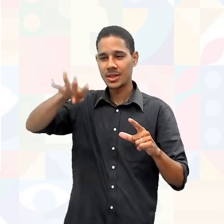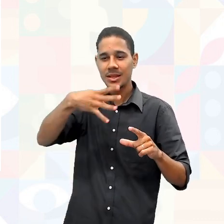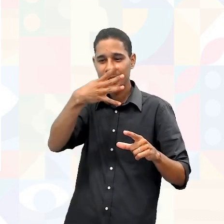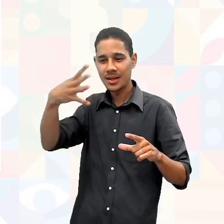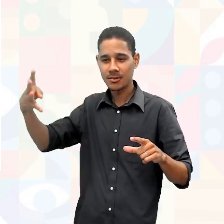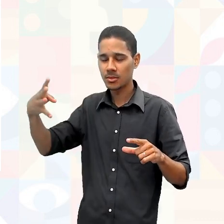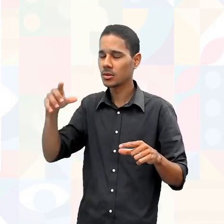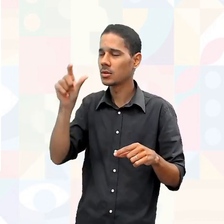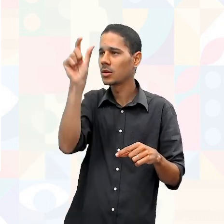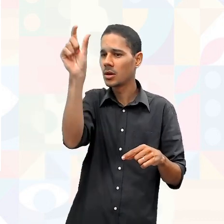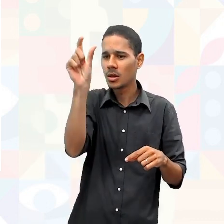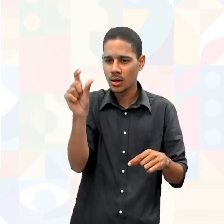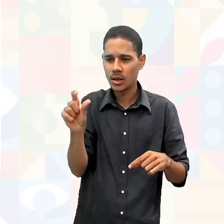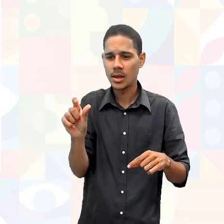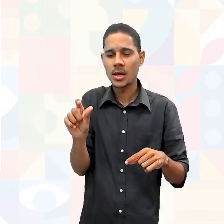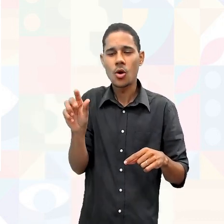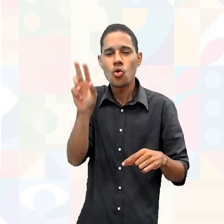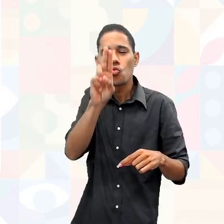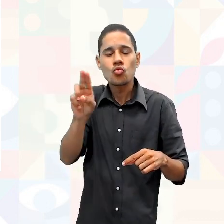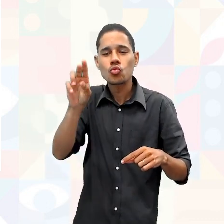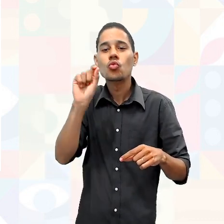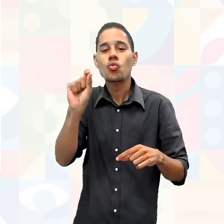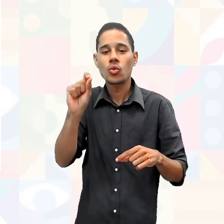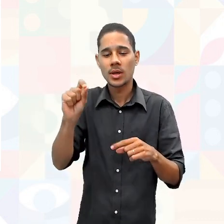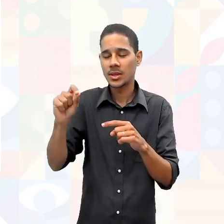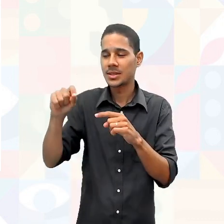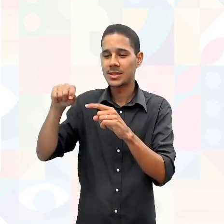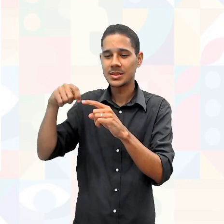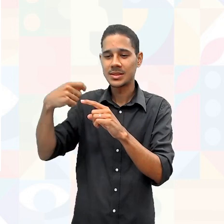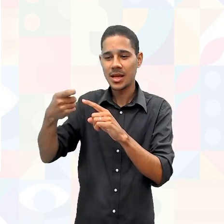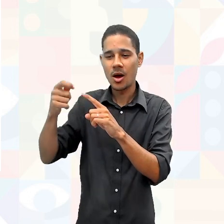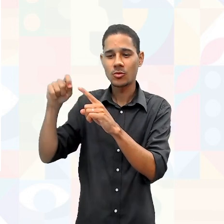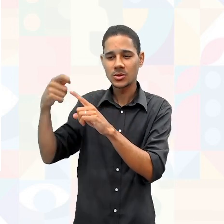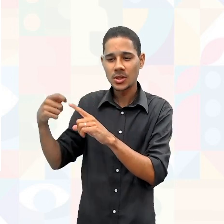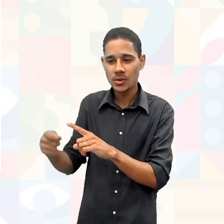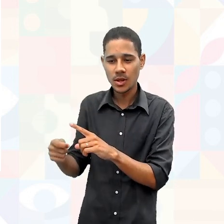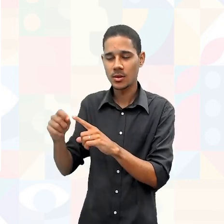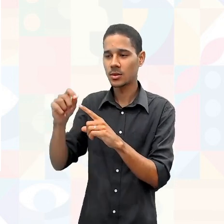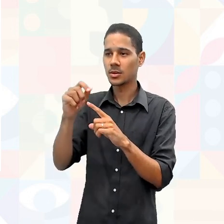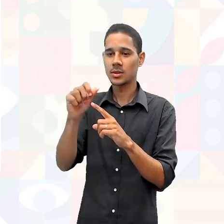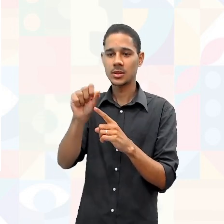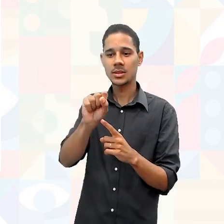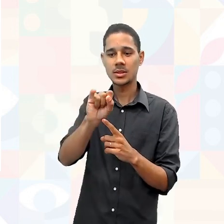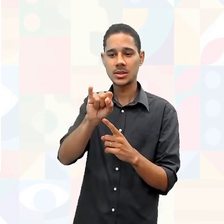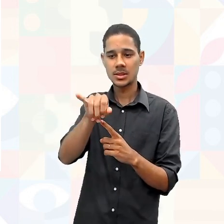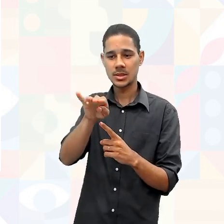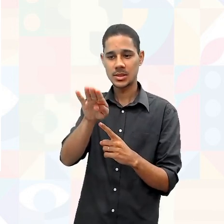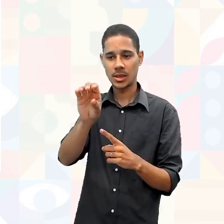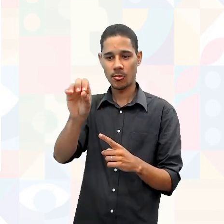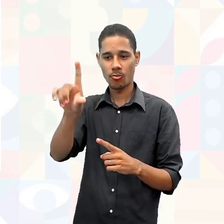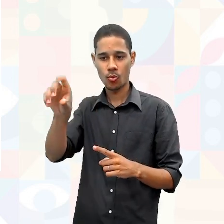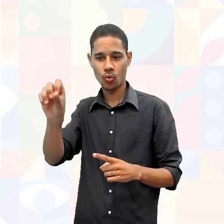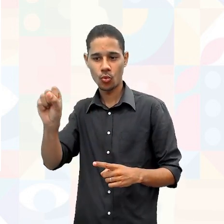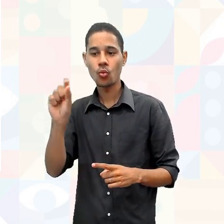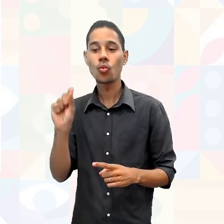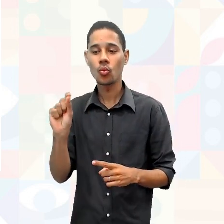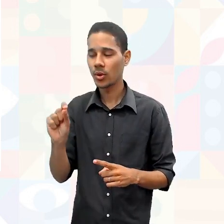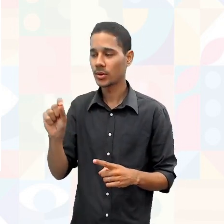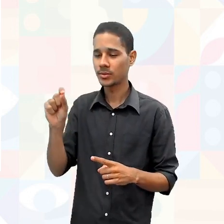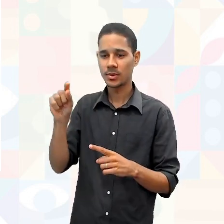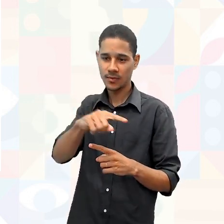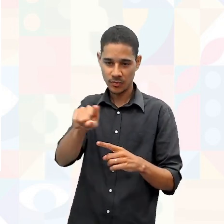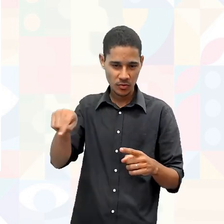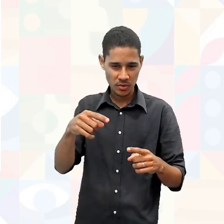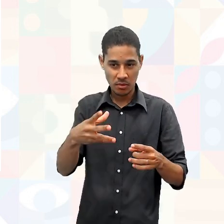legenda mostrando o que foi utilizado de simbologia naquele projeto, né? Porque, como eu sempre digo, essas coisas você não